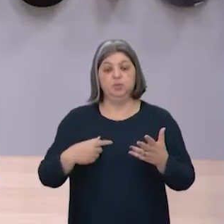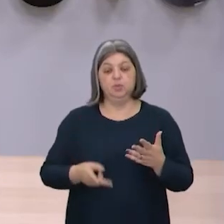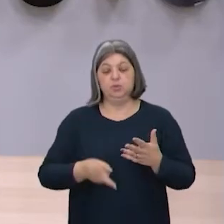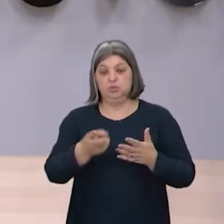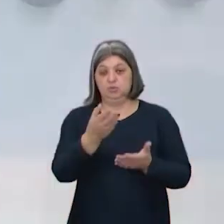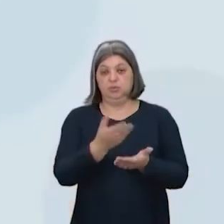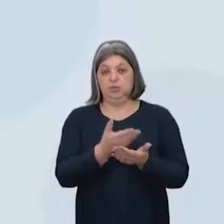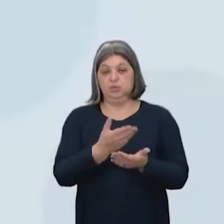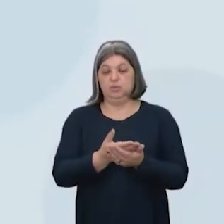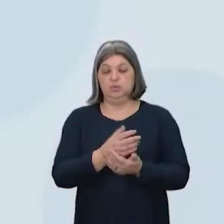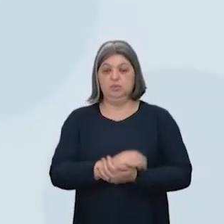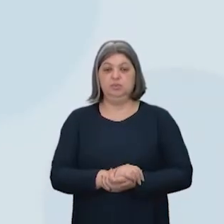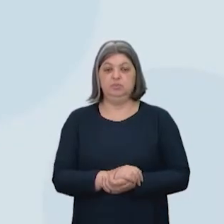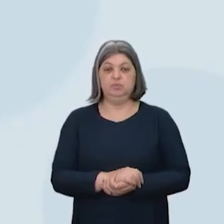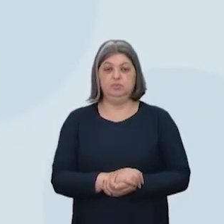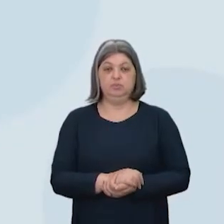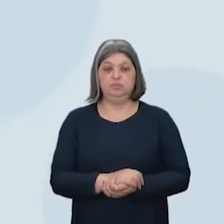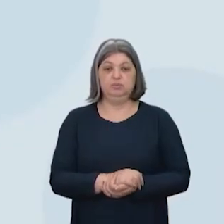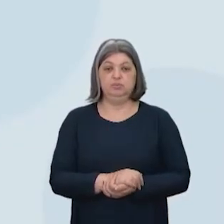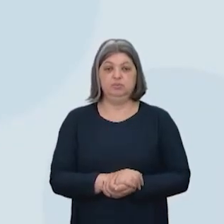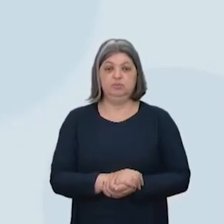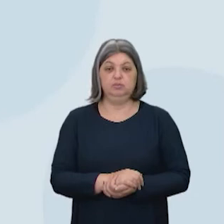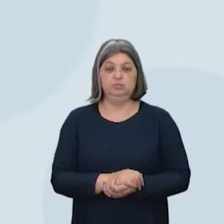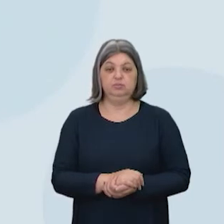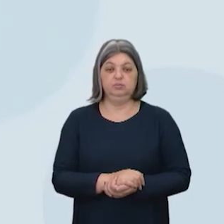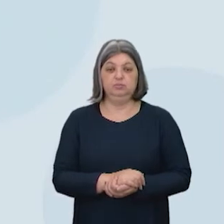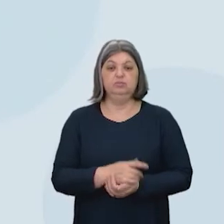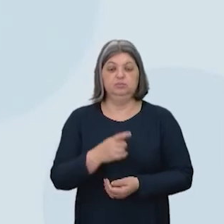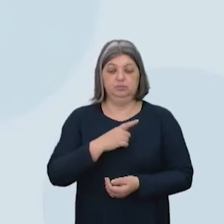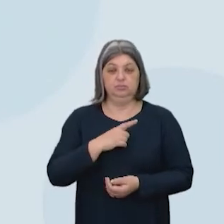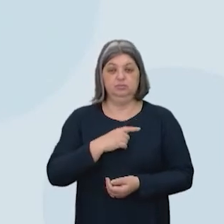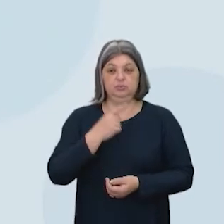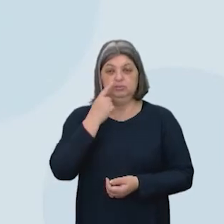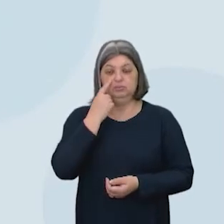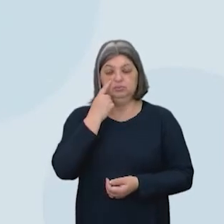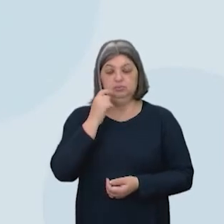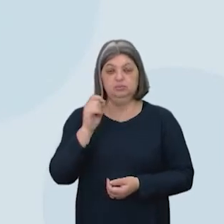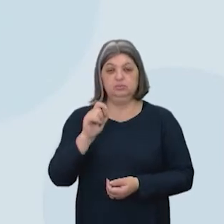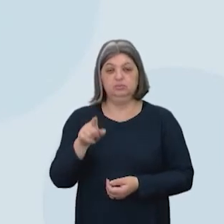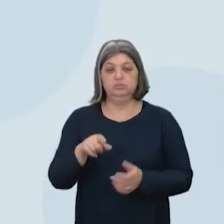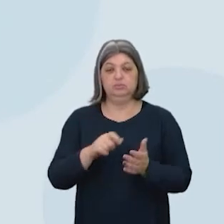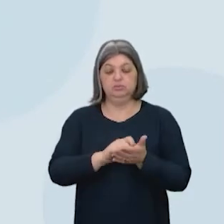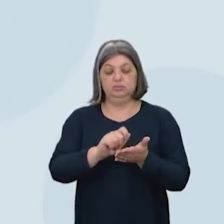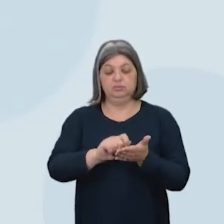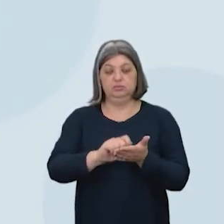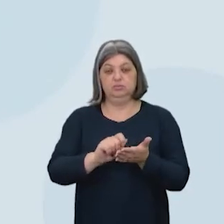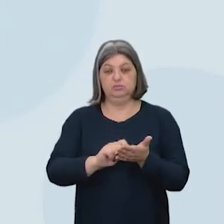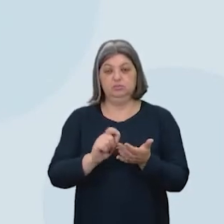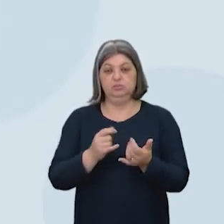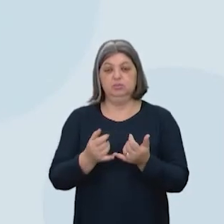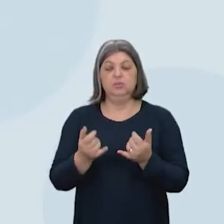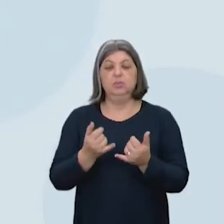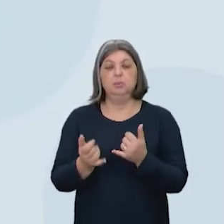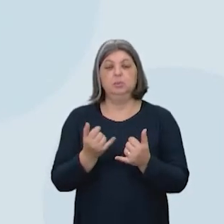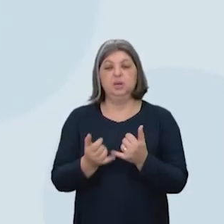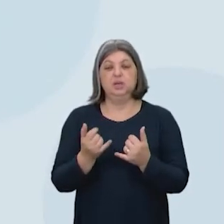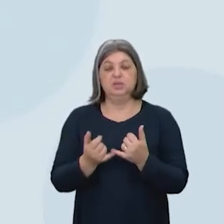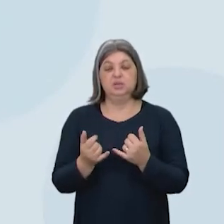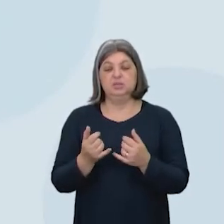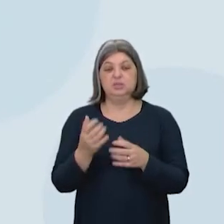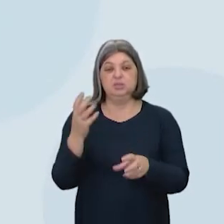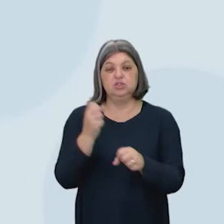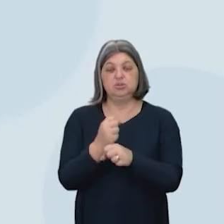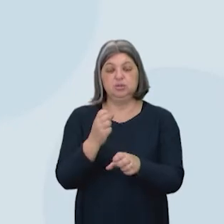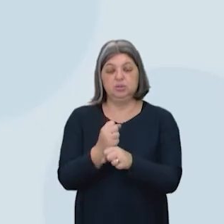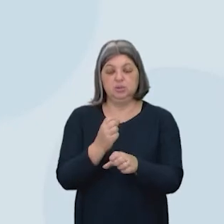o baile, tem uma imagem, um diário de bordo, caderno de anotações, parece um caderno de